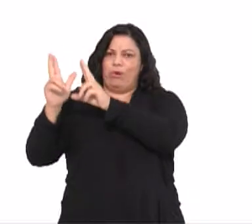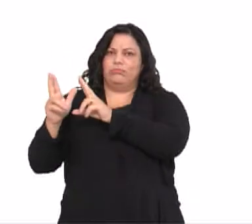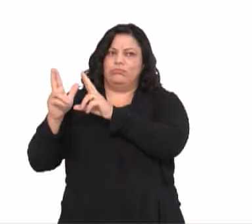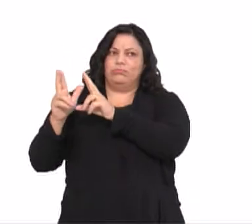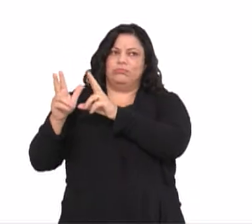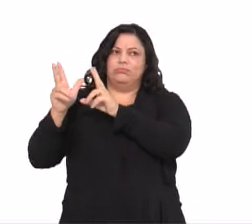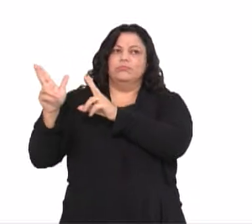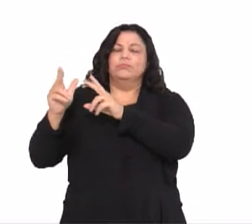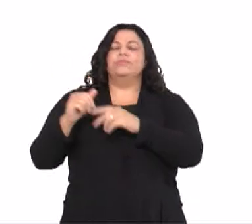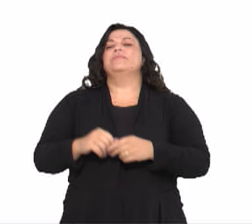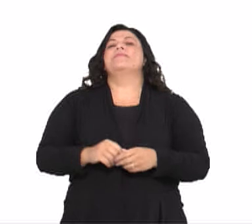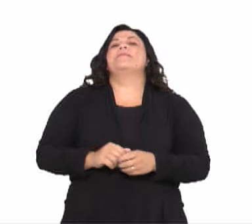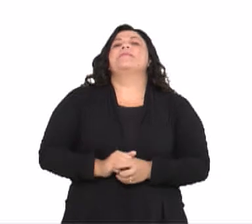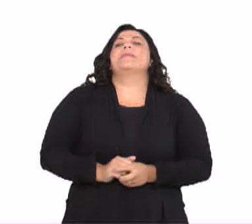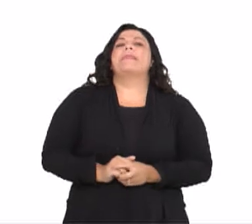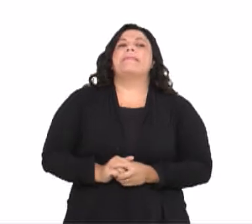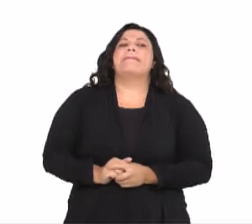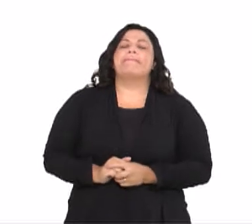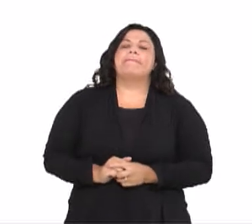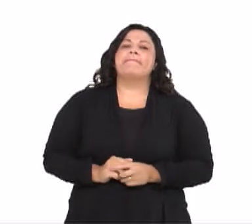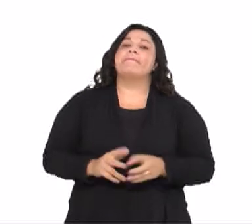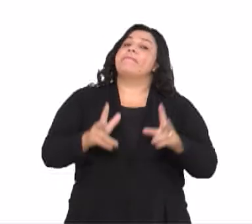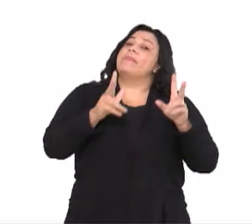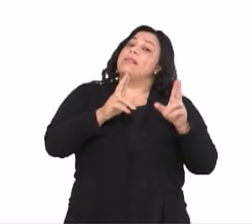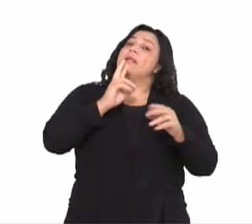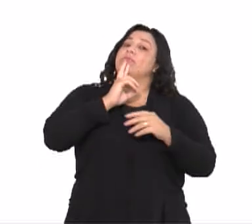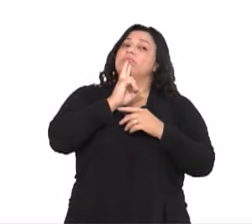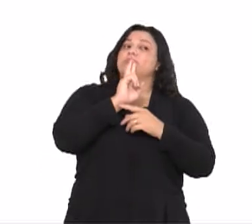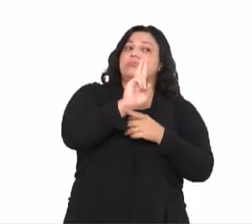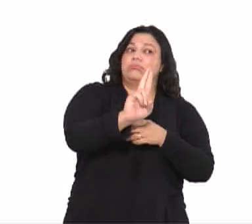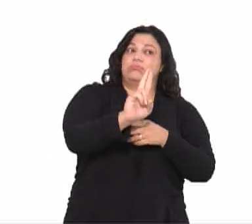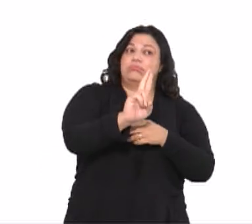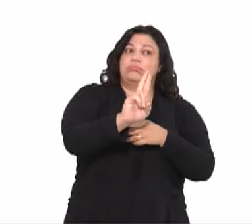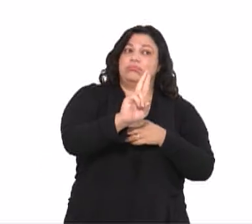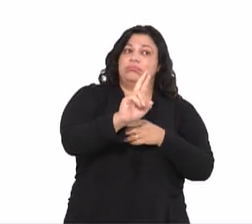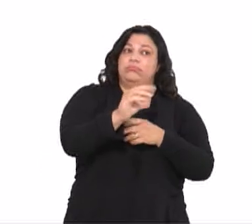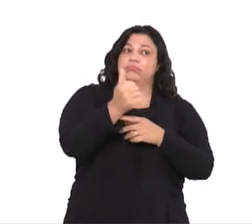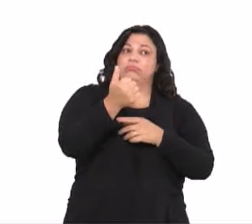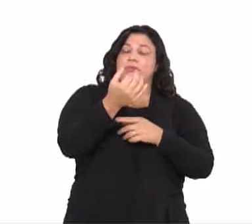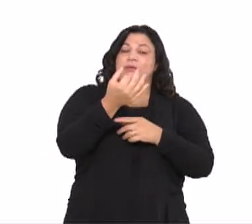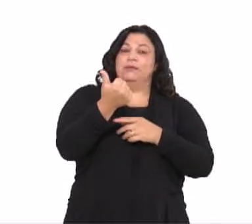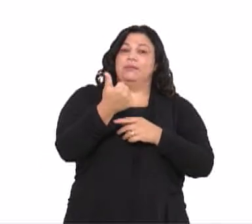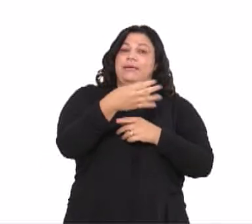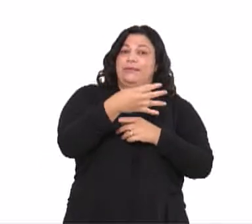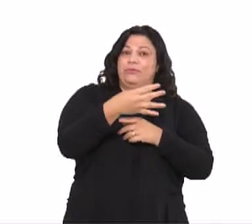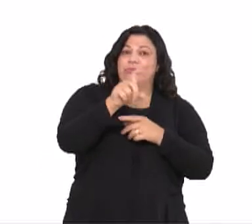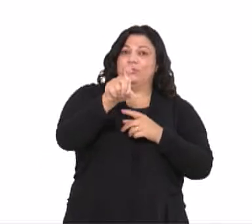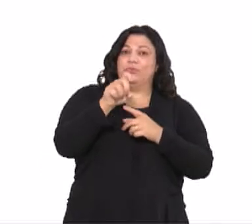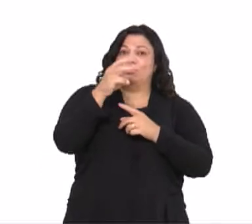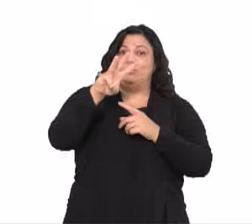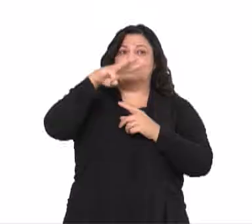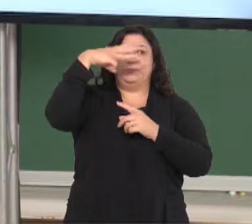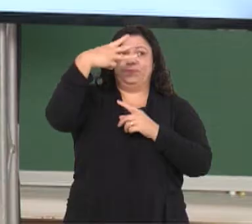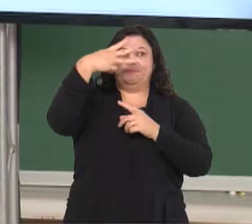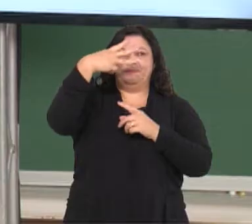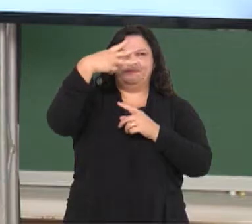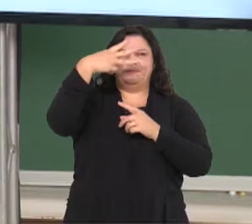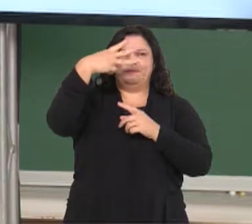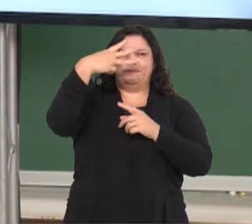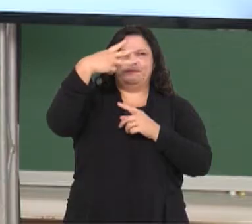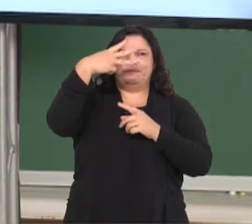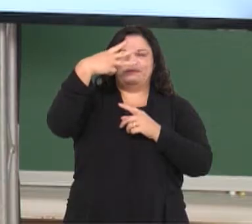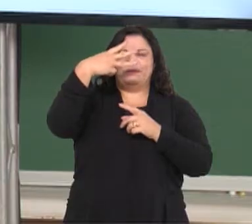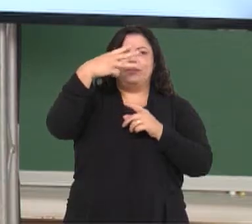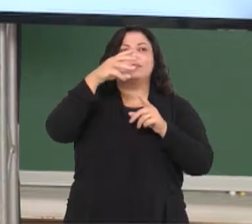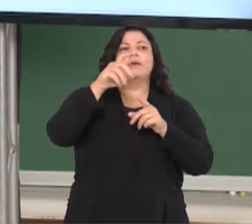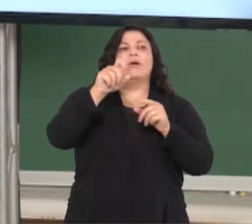coeficiente independente. Como resultado, eu vou ter 14x ao cubo, ou 14, professor, cadê o x aqui